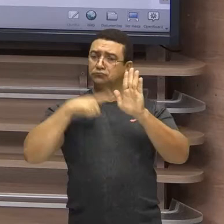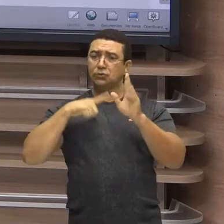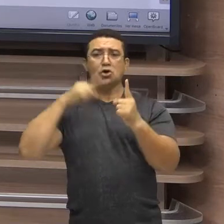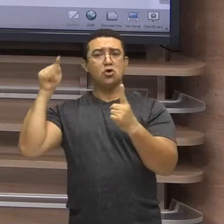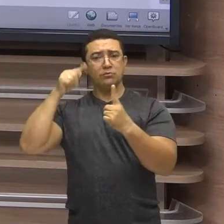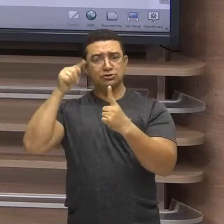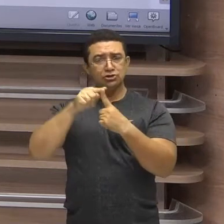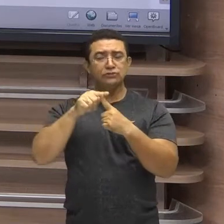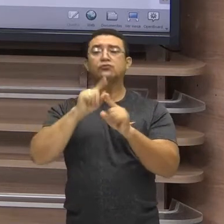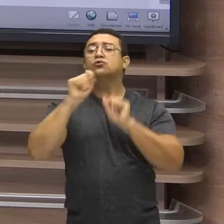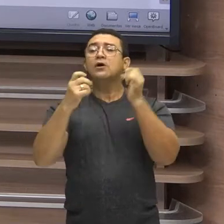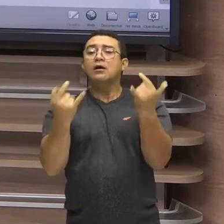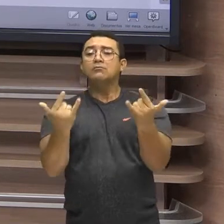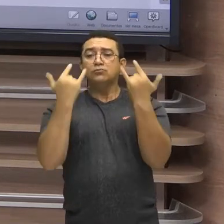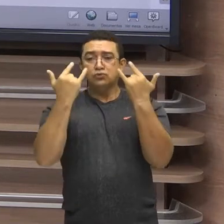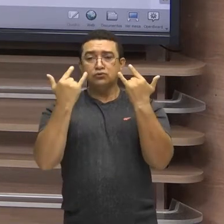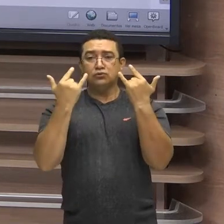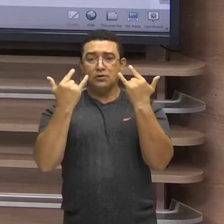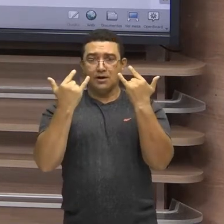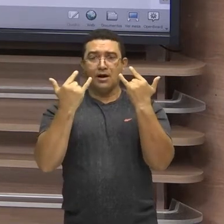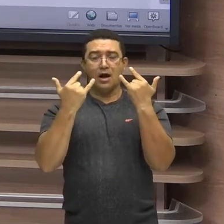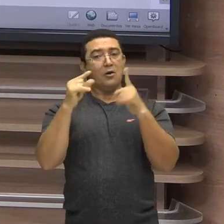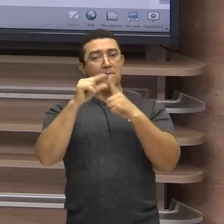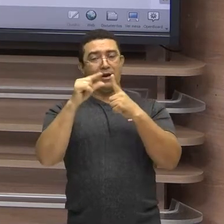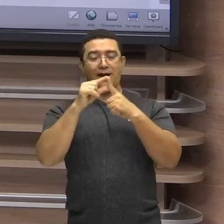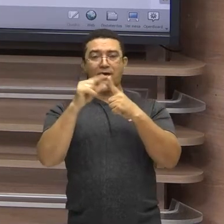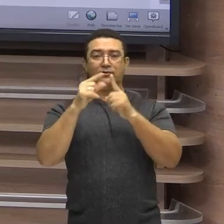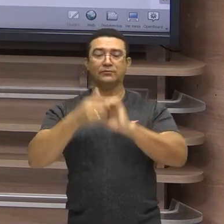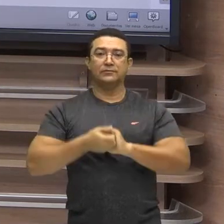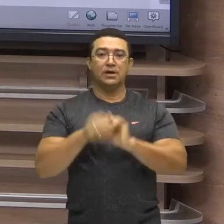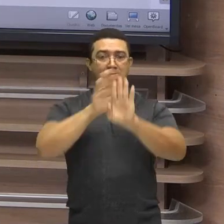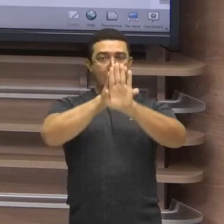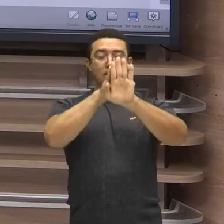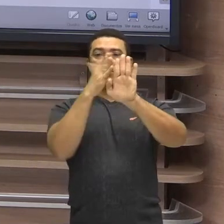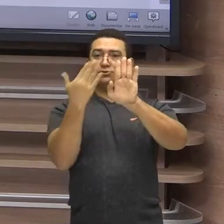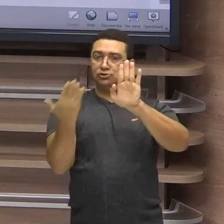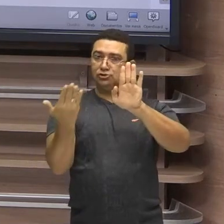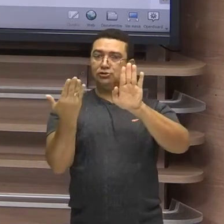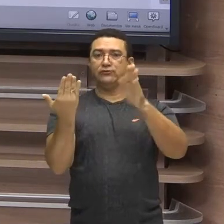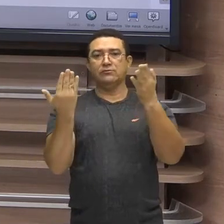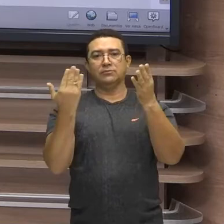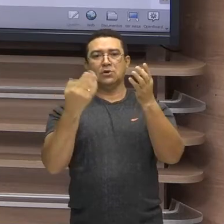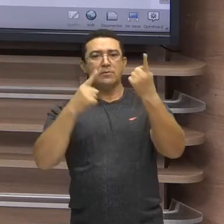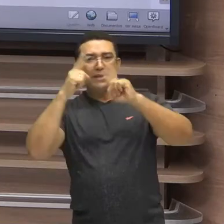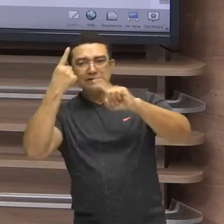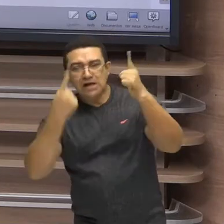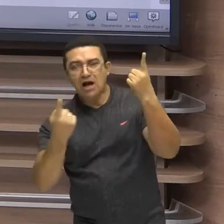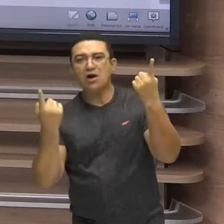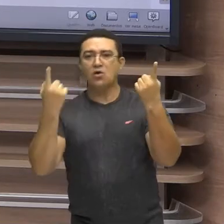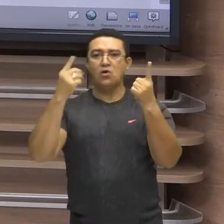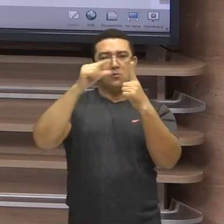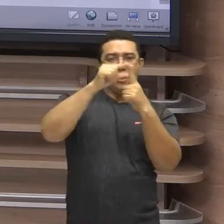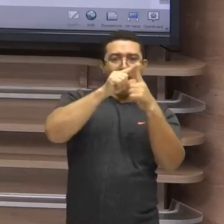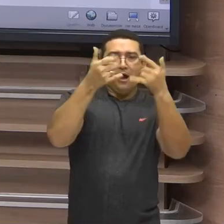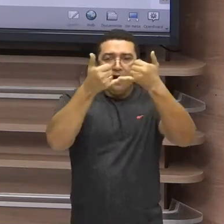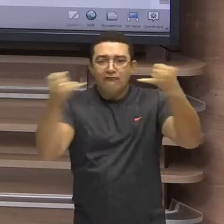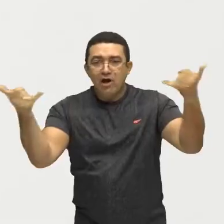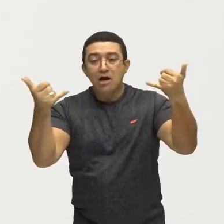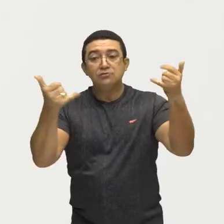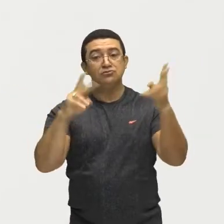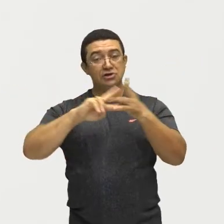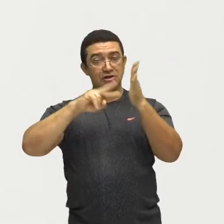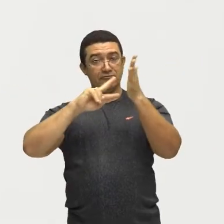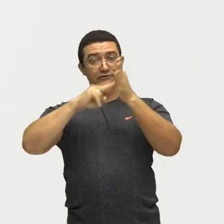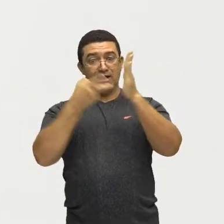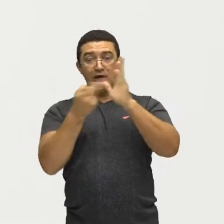de realçar. A antítese é de realçar expressões ou palavras com sentidos opostos,